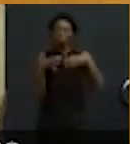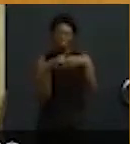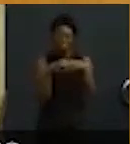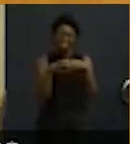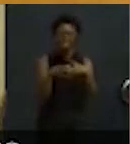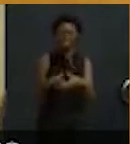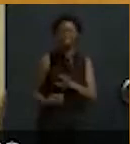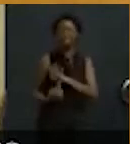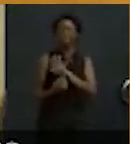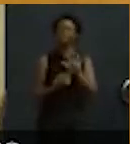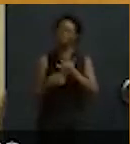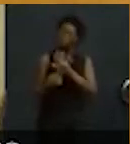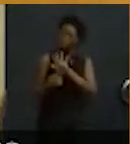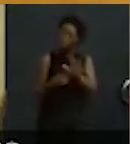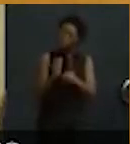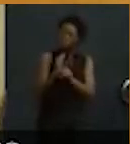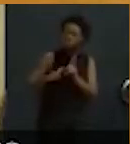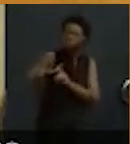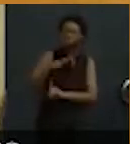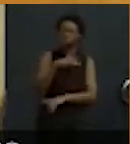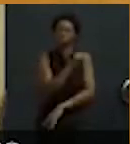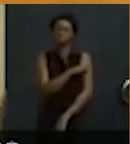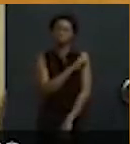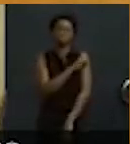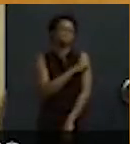qualifica para toda a sociedade fluminense.